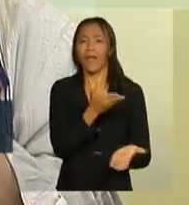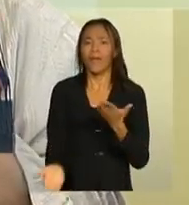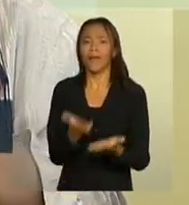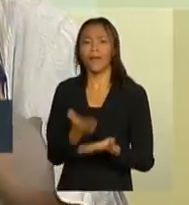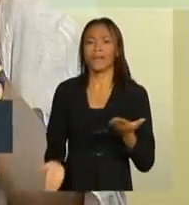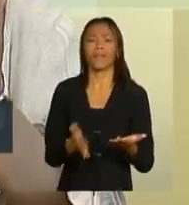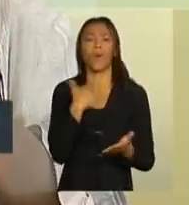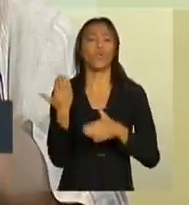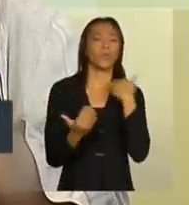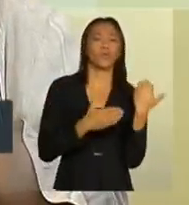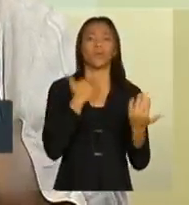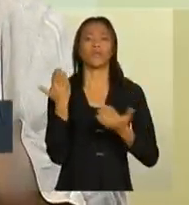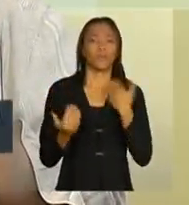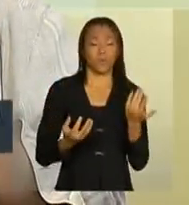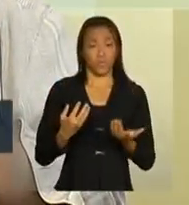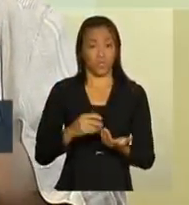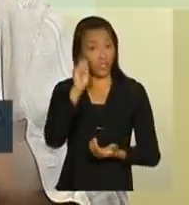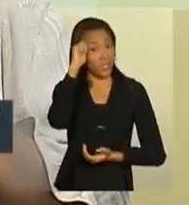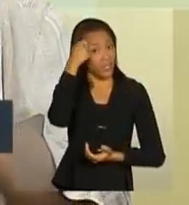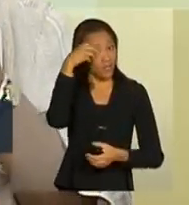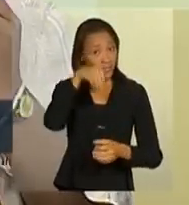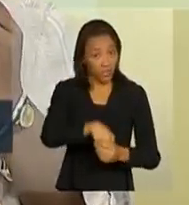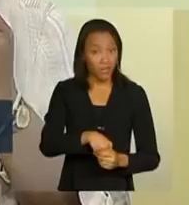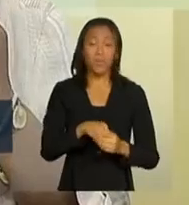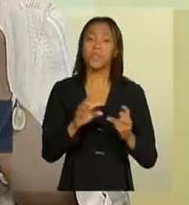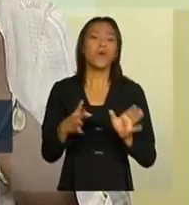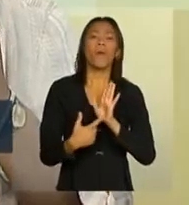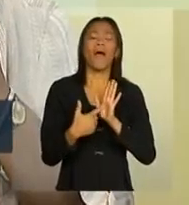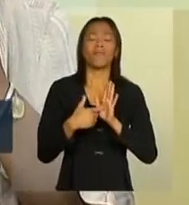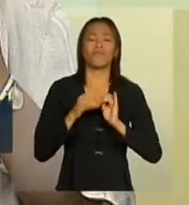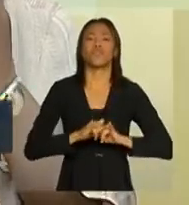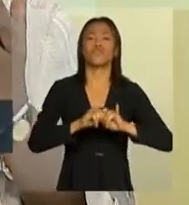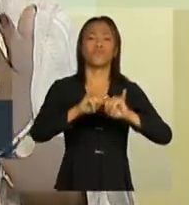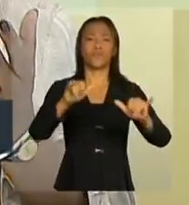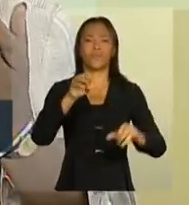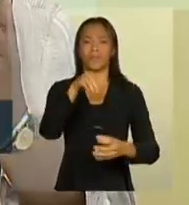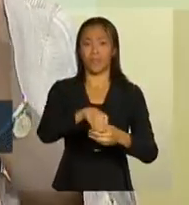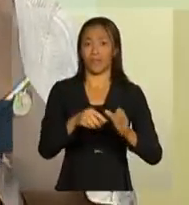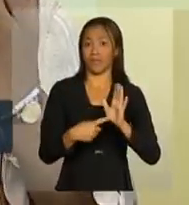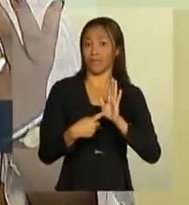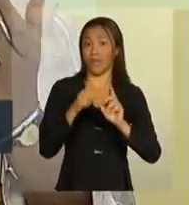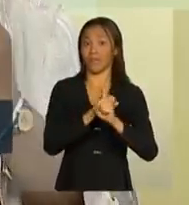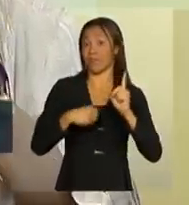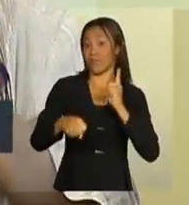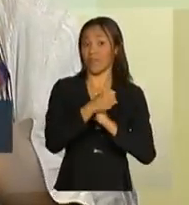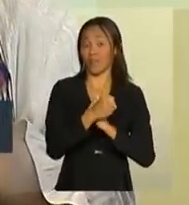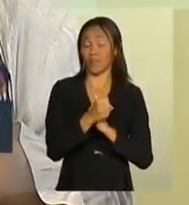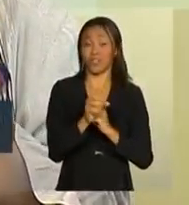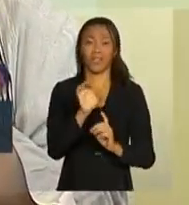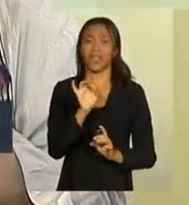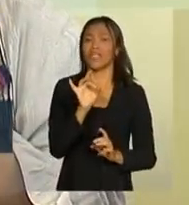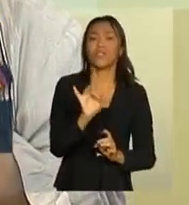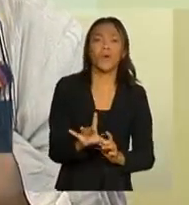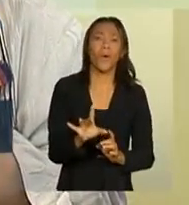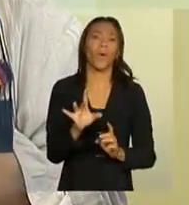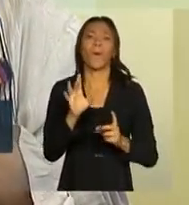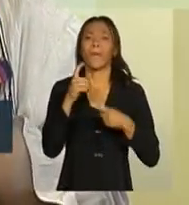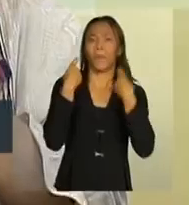negros não apareça pra sociedade como algo ah que deva ser motivo de